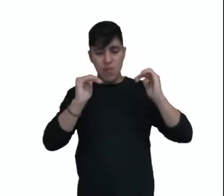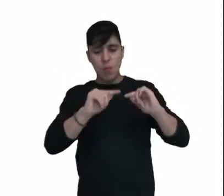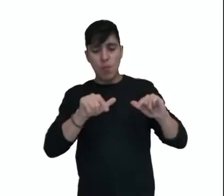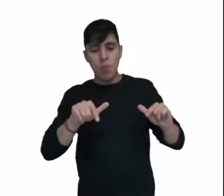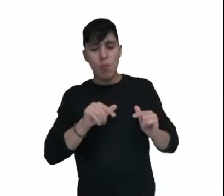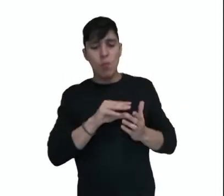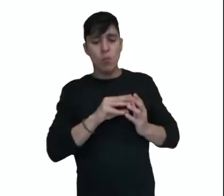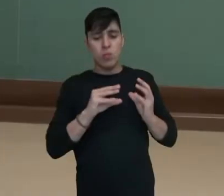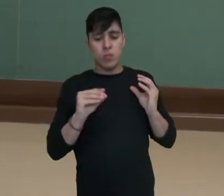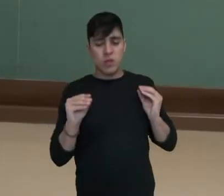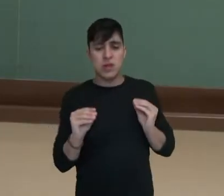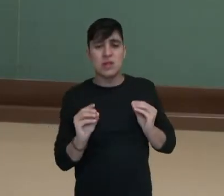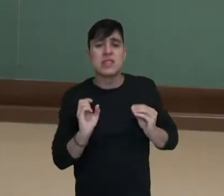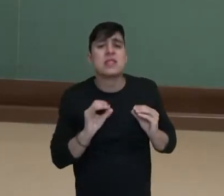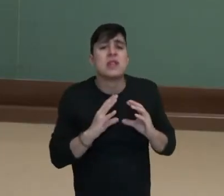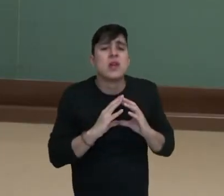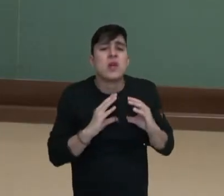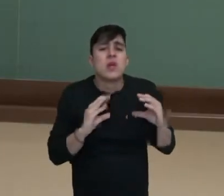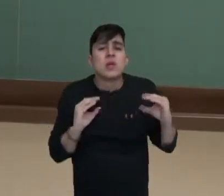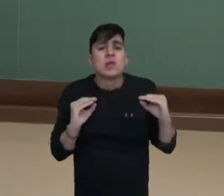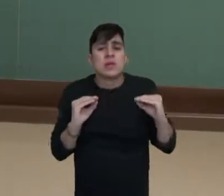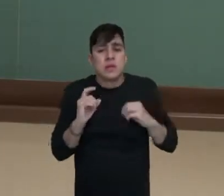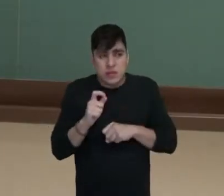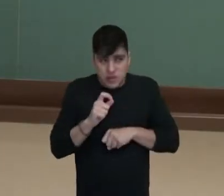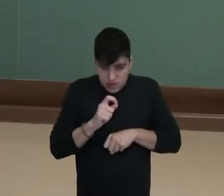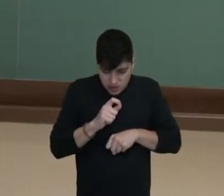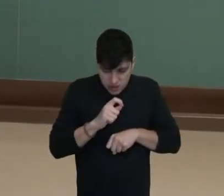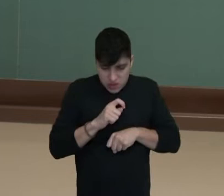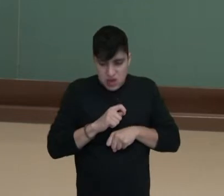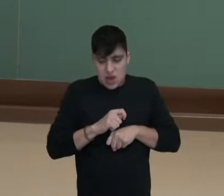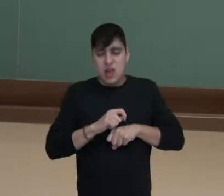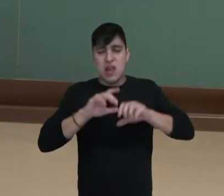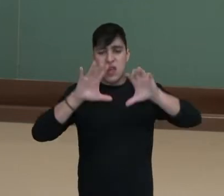que acontece se sumir? Na hora de